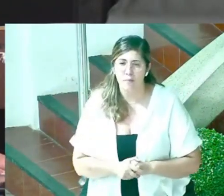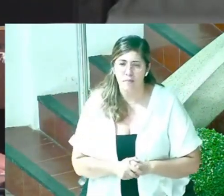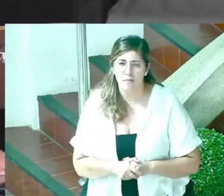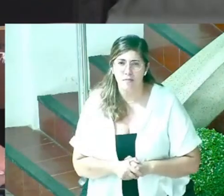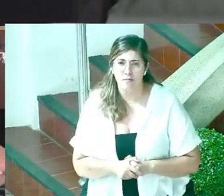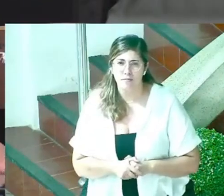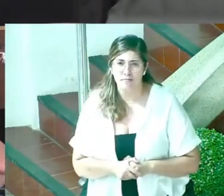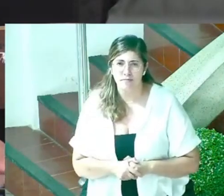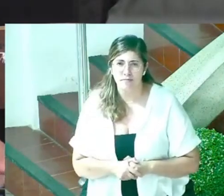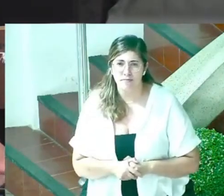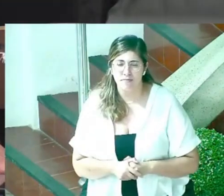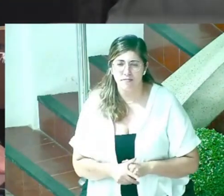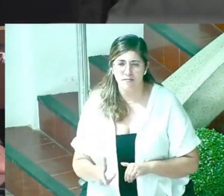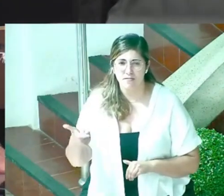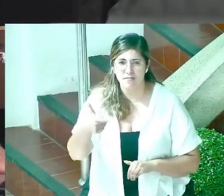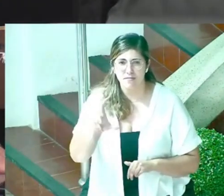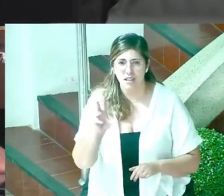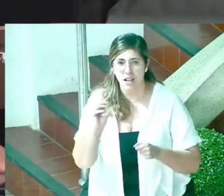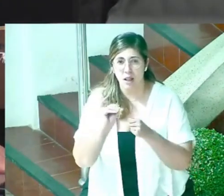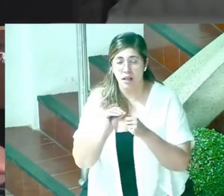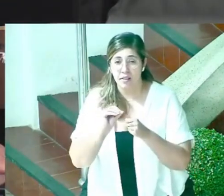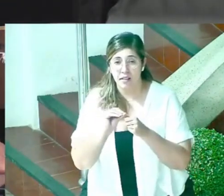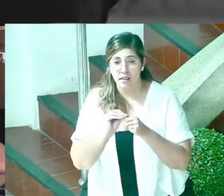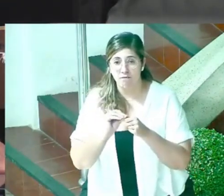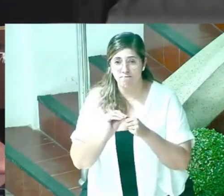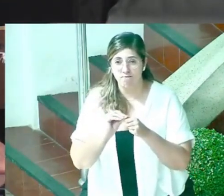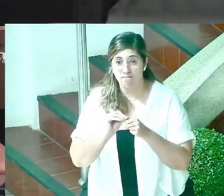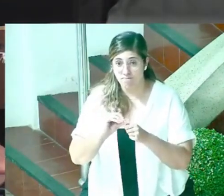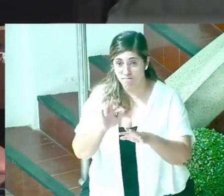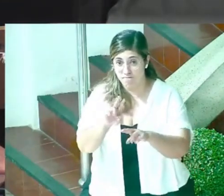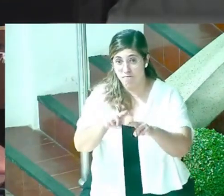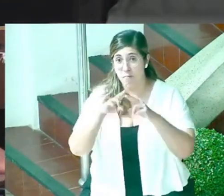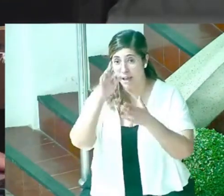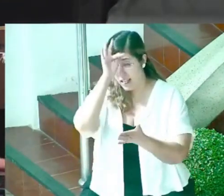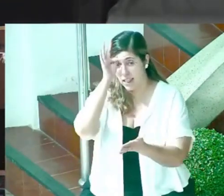fomos agraciados e alvos da sua misericórdia.